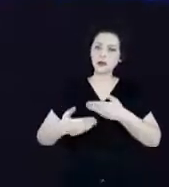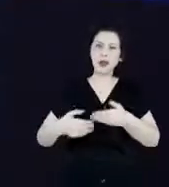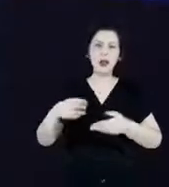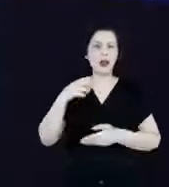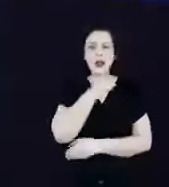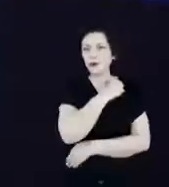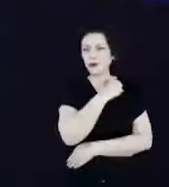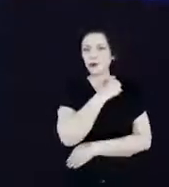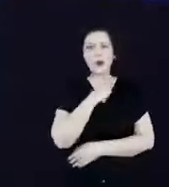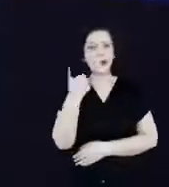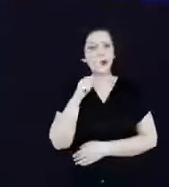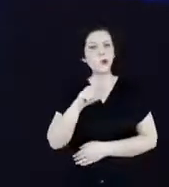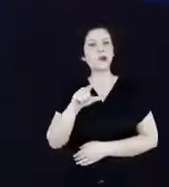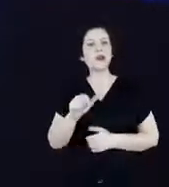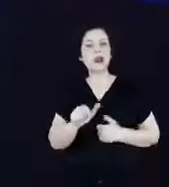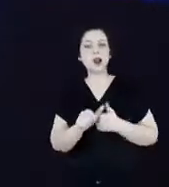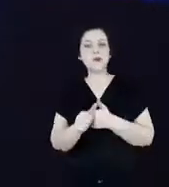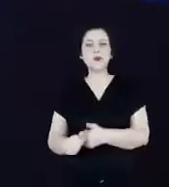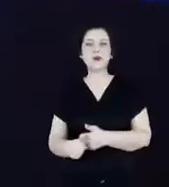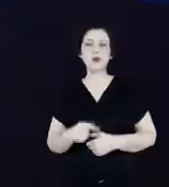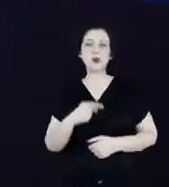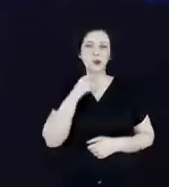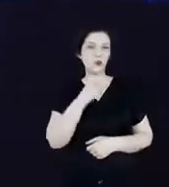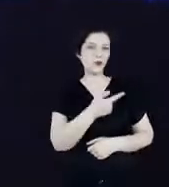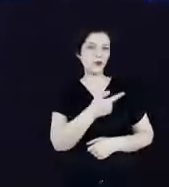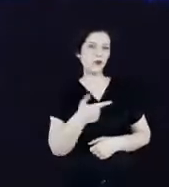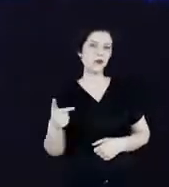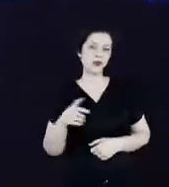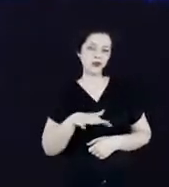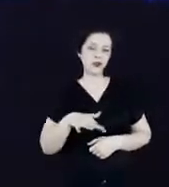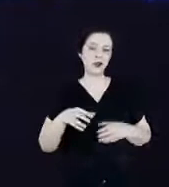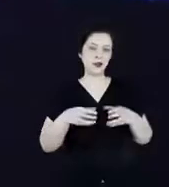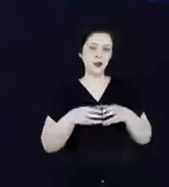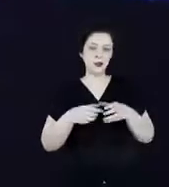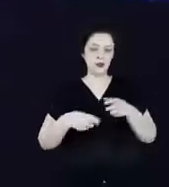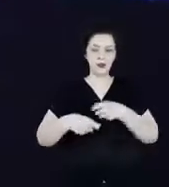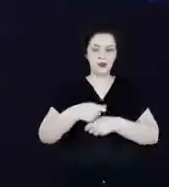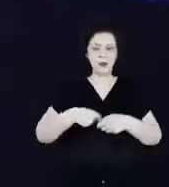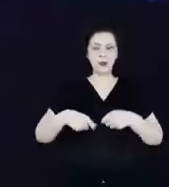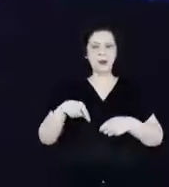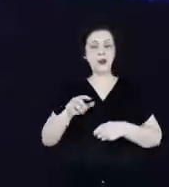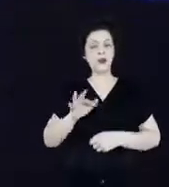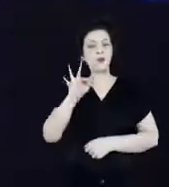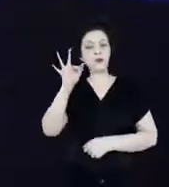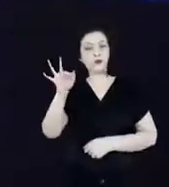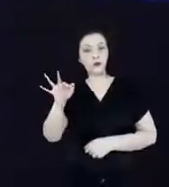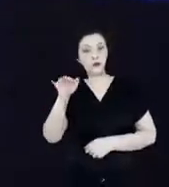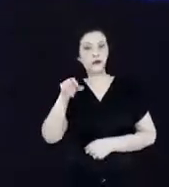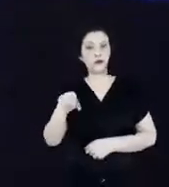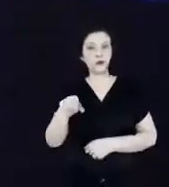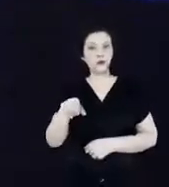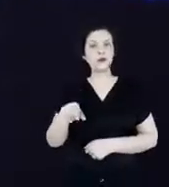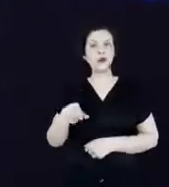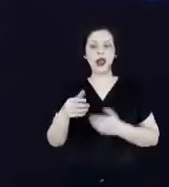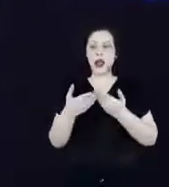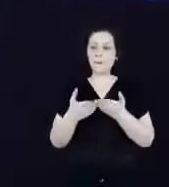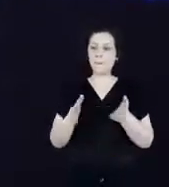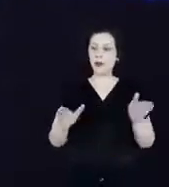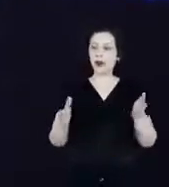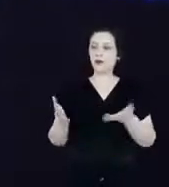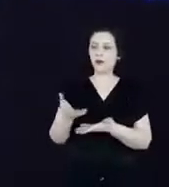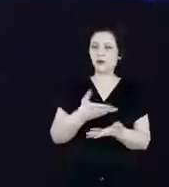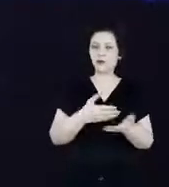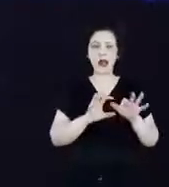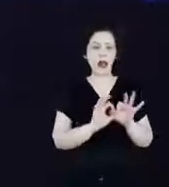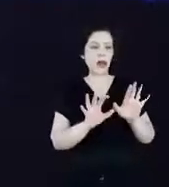acompanhar. Nós não temos dúvida na Câmara de Comercialização que o futuro do setor é um futuro de mercado aberto, liberdade de